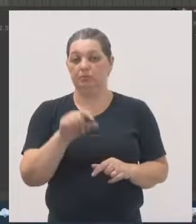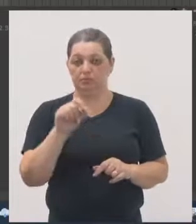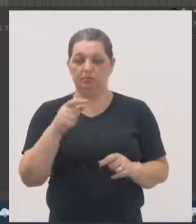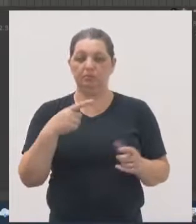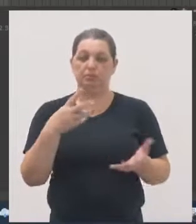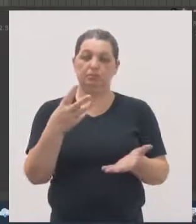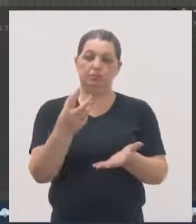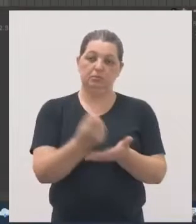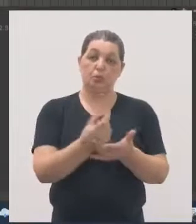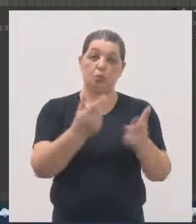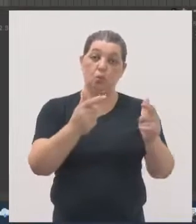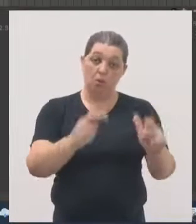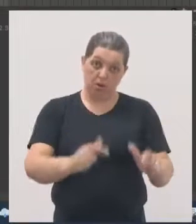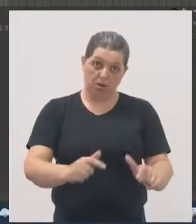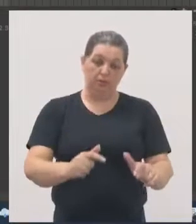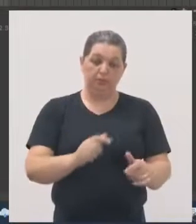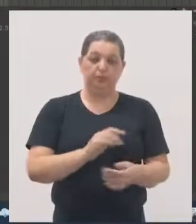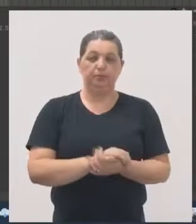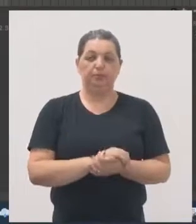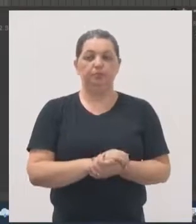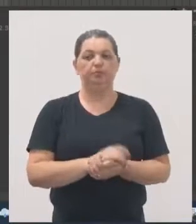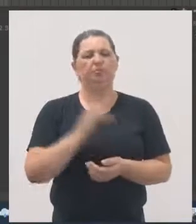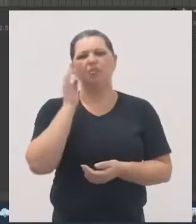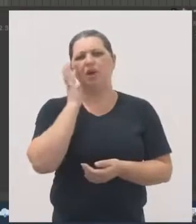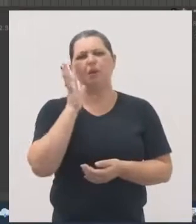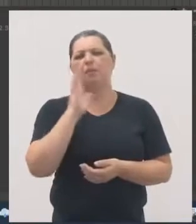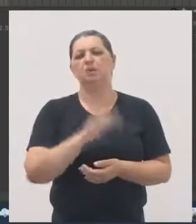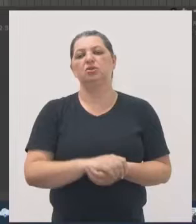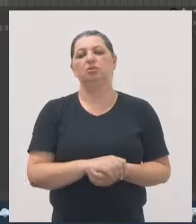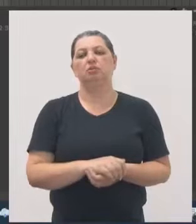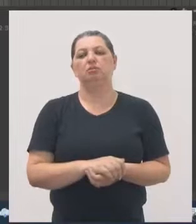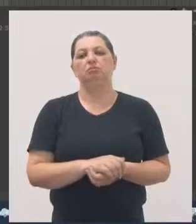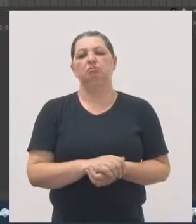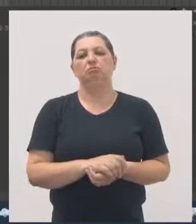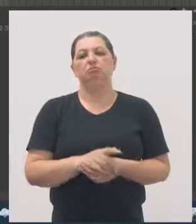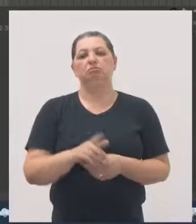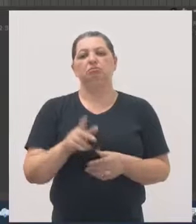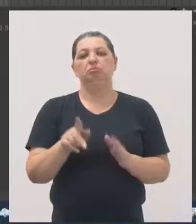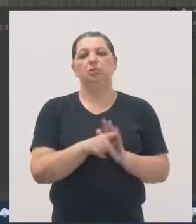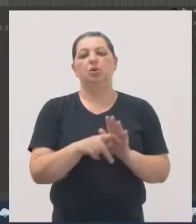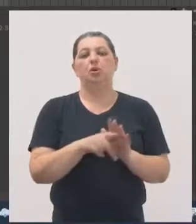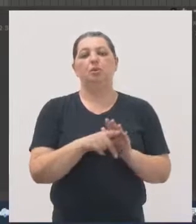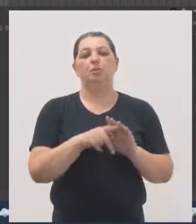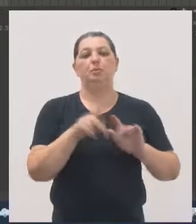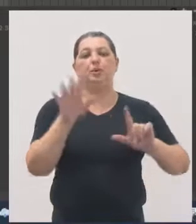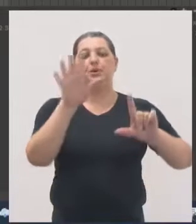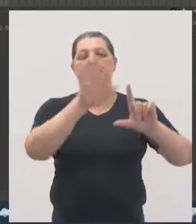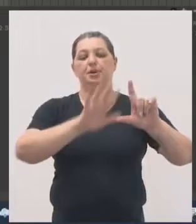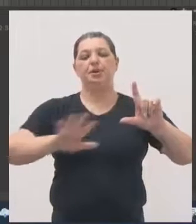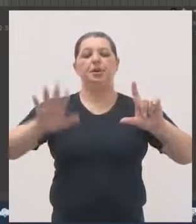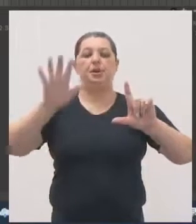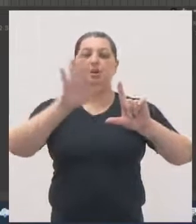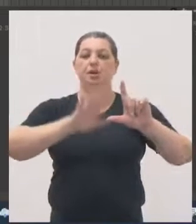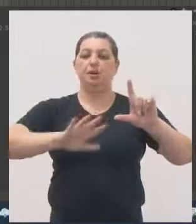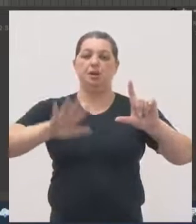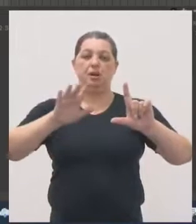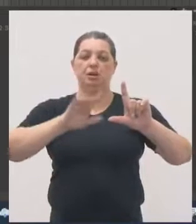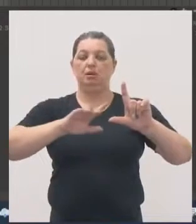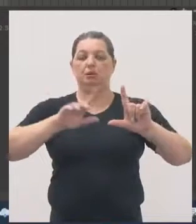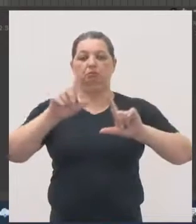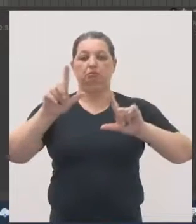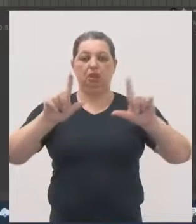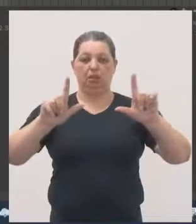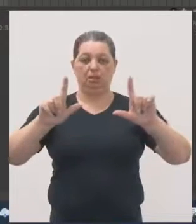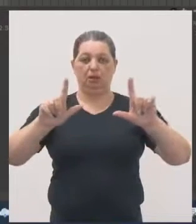quer salvar. Vamos imaginar aqui que a gente vai salvar na área de trabalho. Você vai deixar marcadas duas